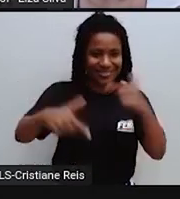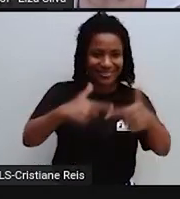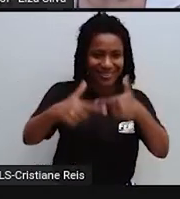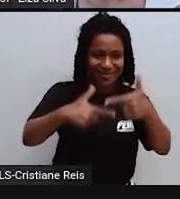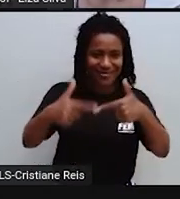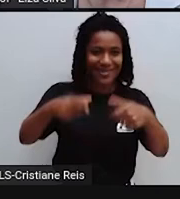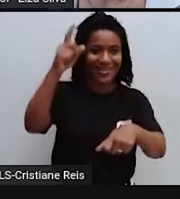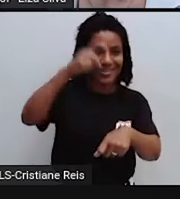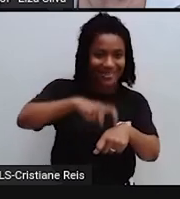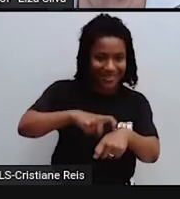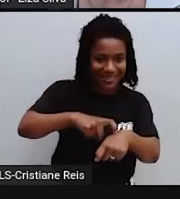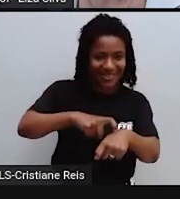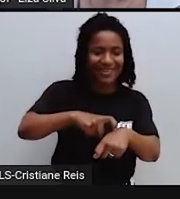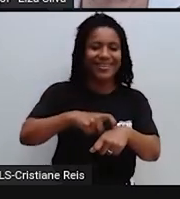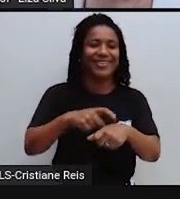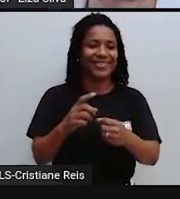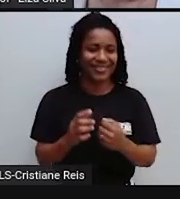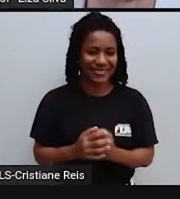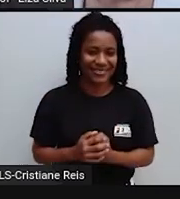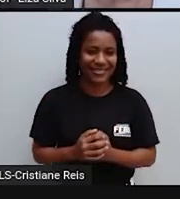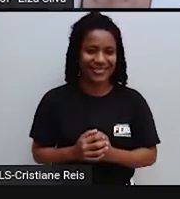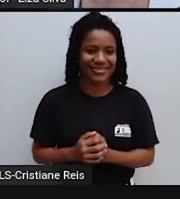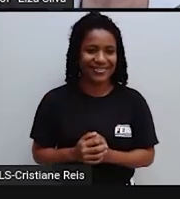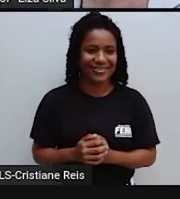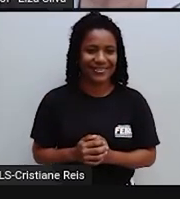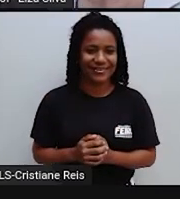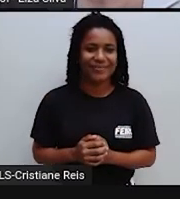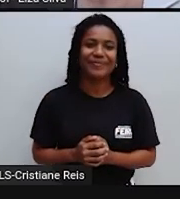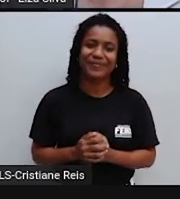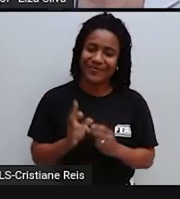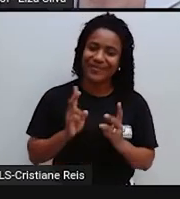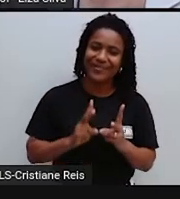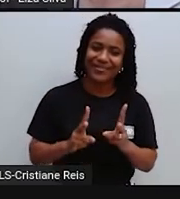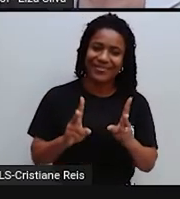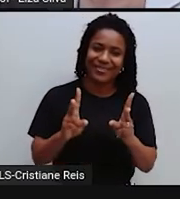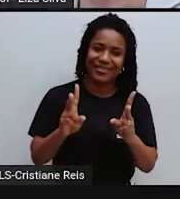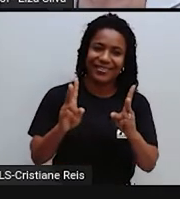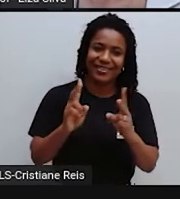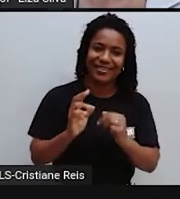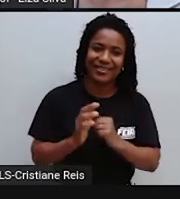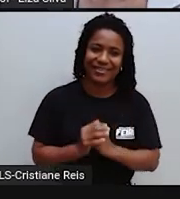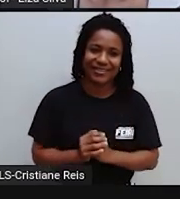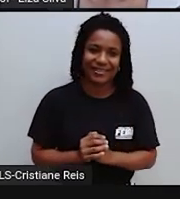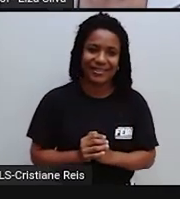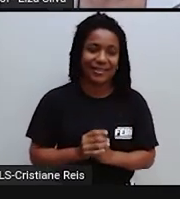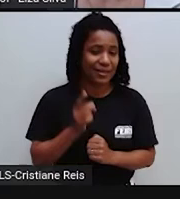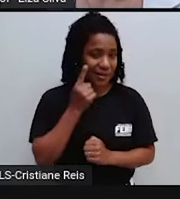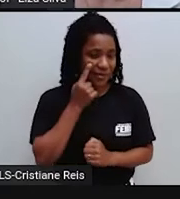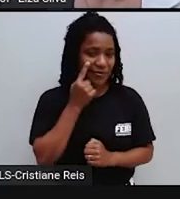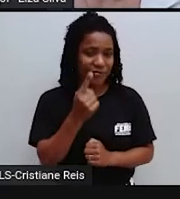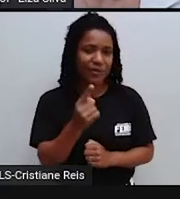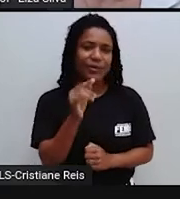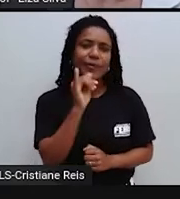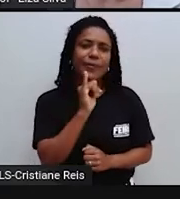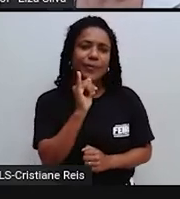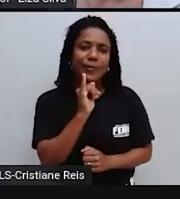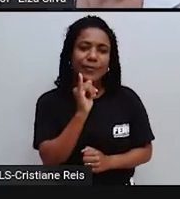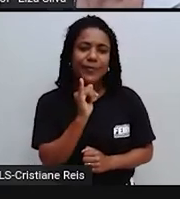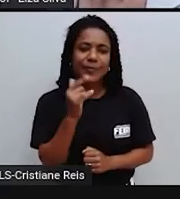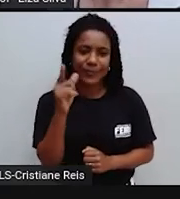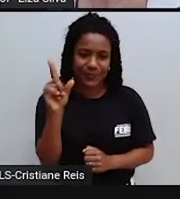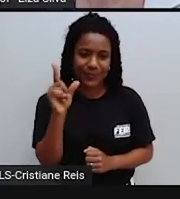assistiram neste momento, ok? So, observem bem este exemplo que eu espelho para